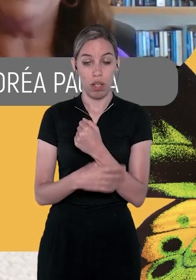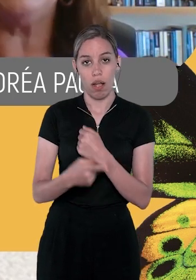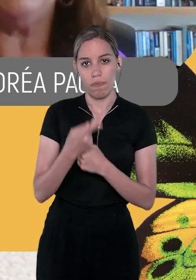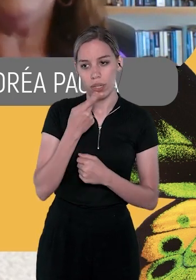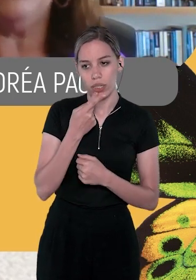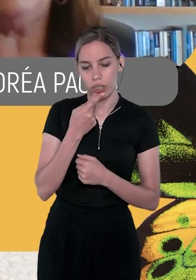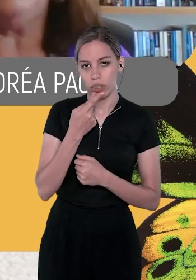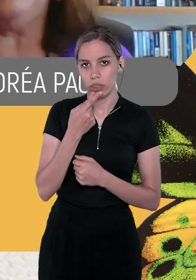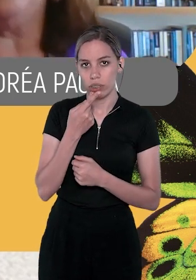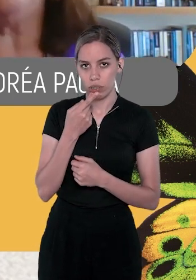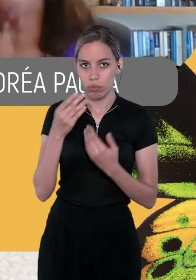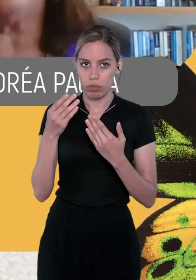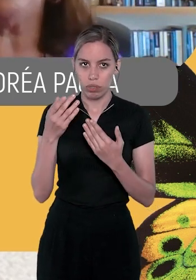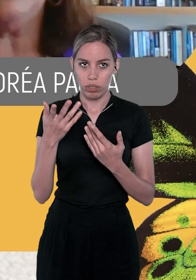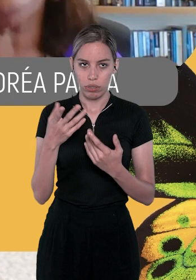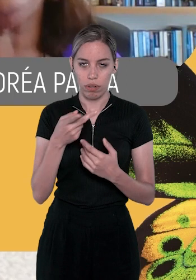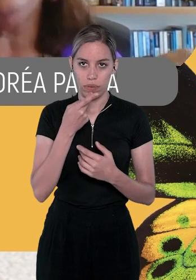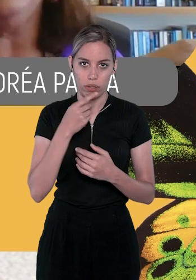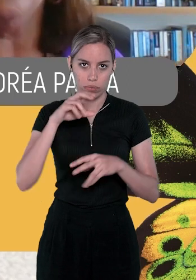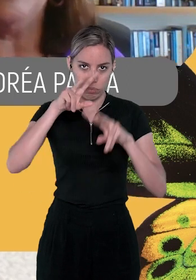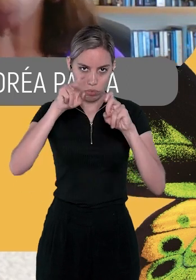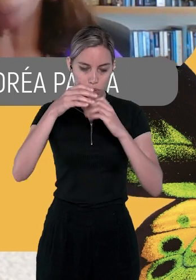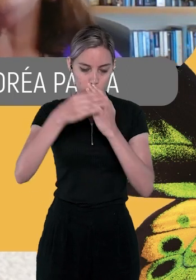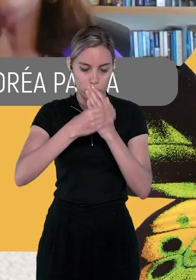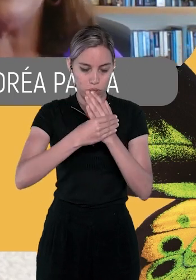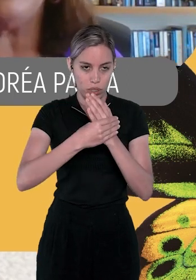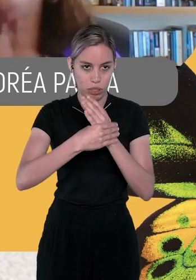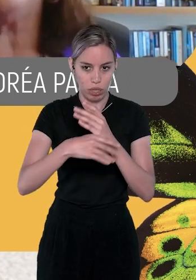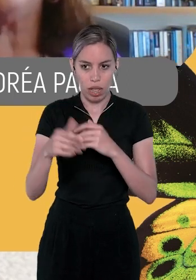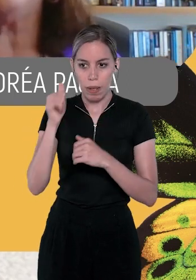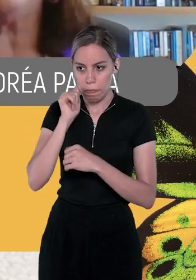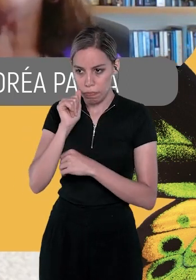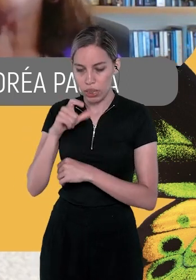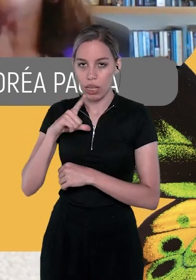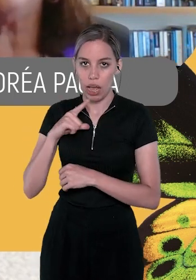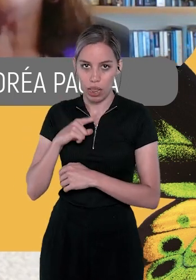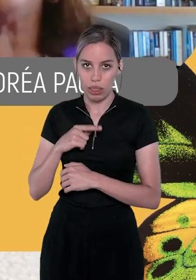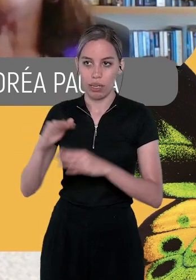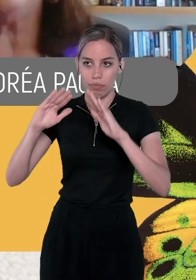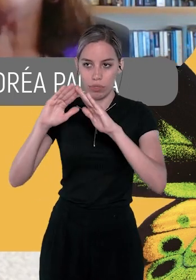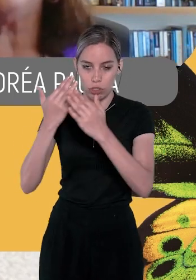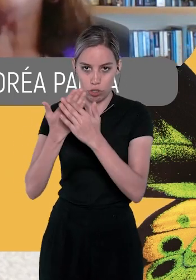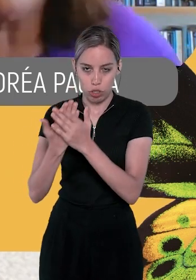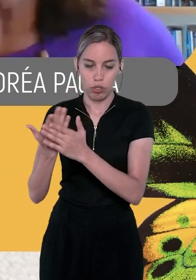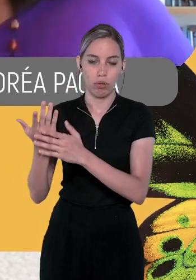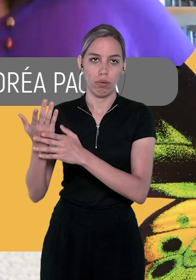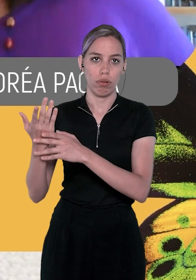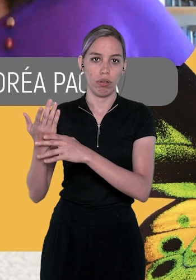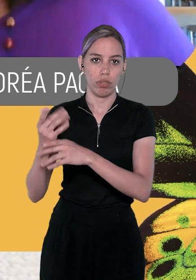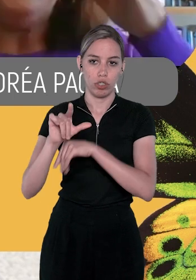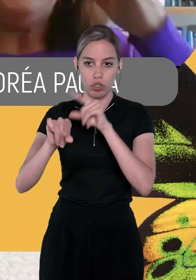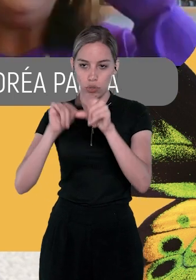personagem principal, que é uma personagem que tem uma família, que tem casa, colégio que pode escolher em qual colégio vai